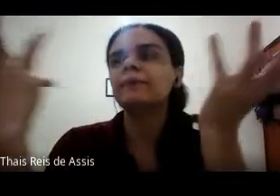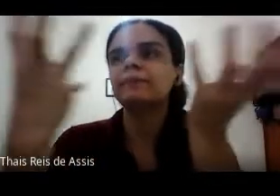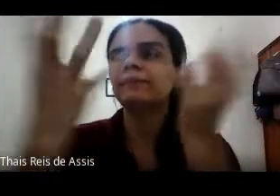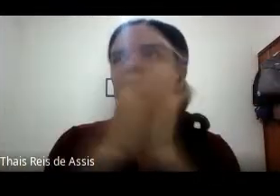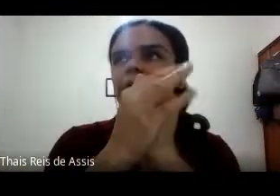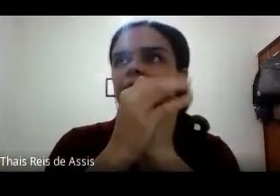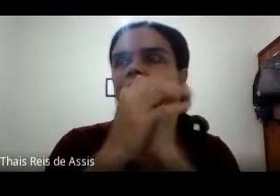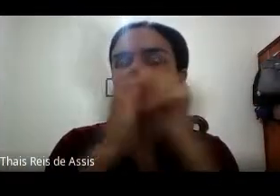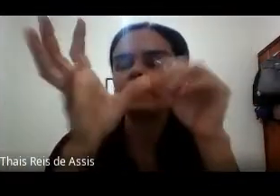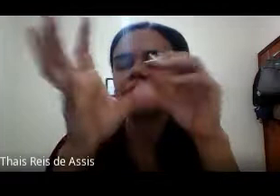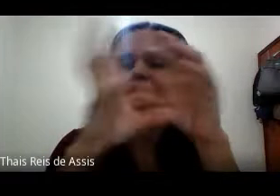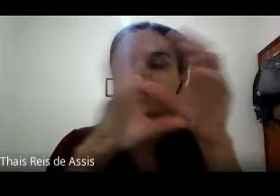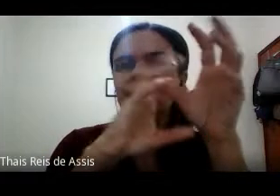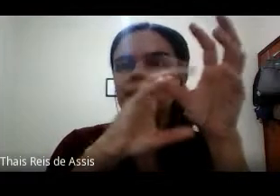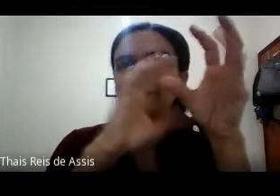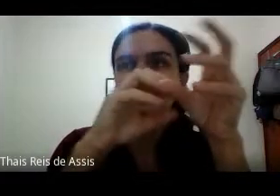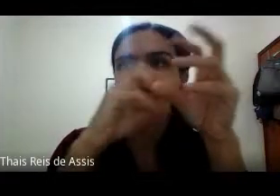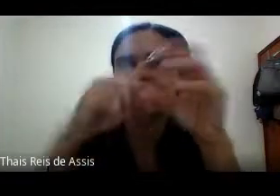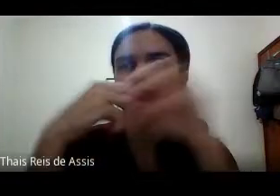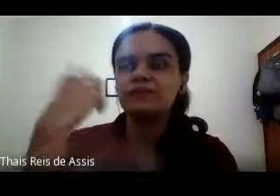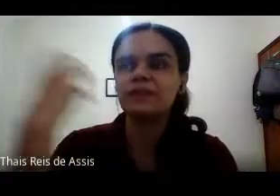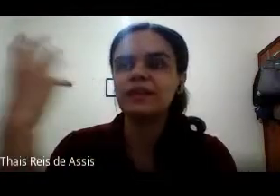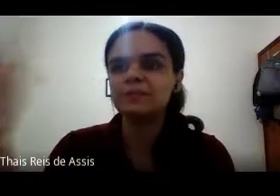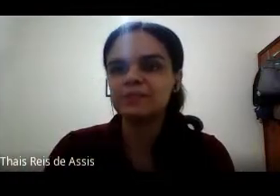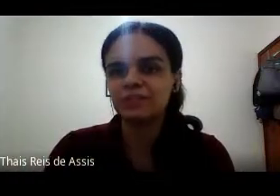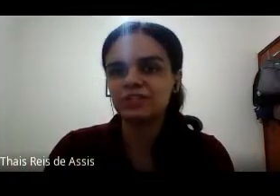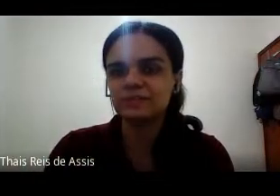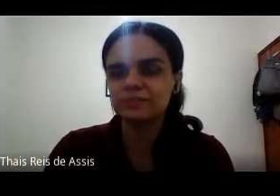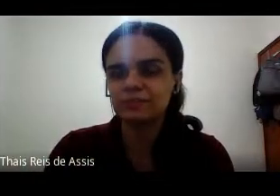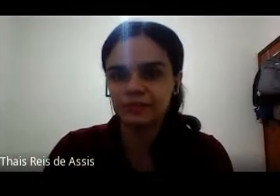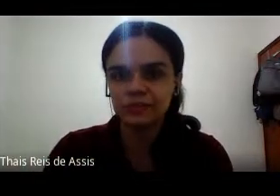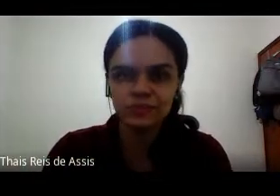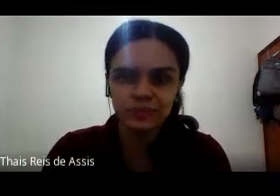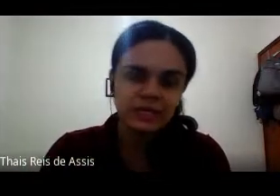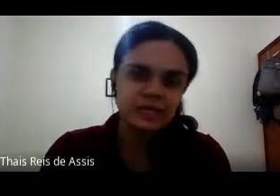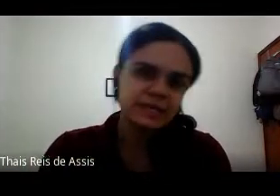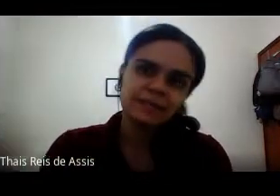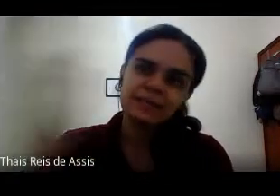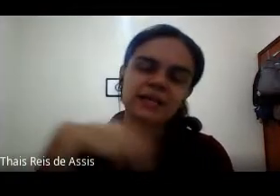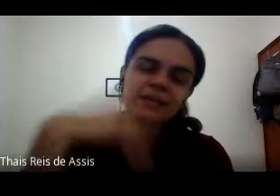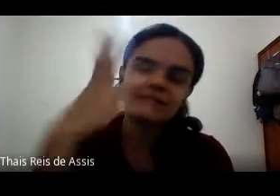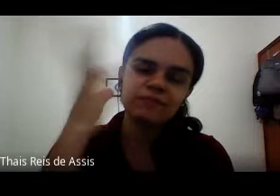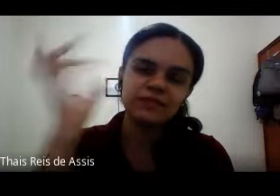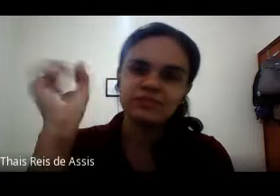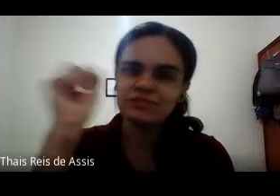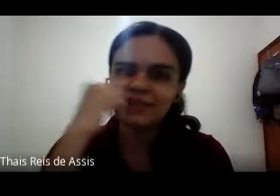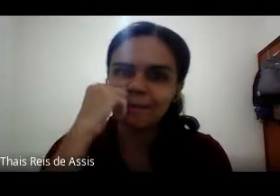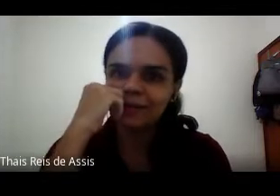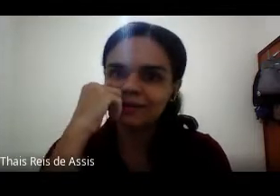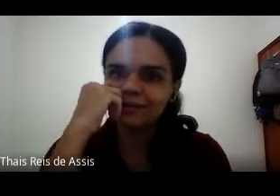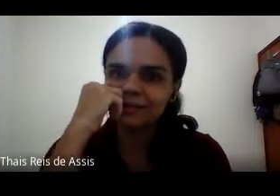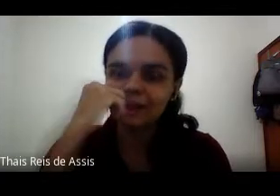tema e o tema é trabalhado sobre diferentes perspectivas no mesmo assunto. Você pensar na nossa vida, a gente não